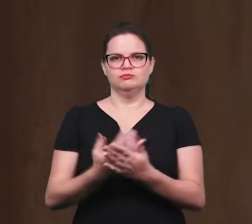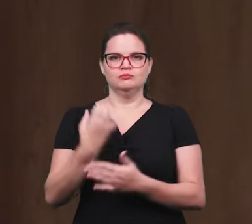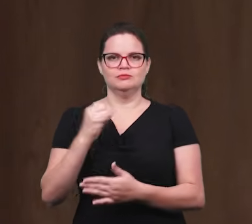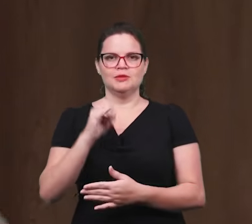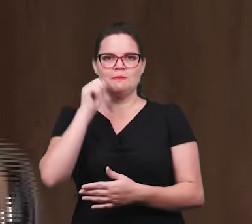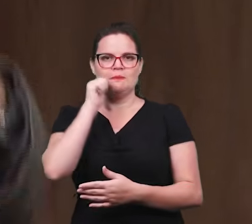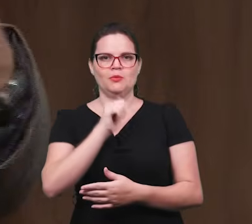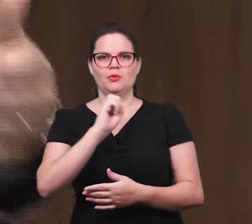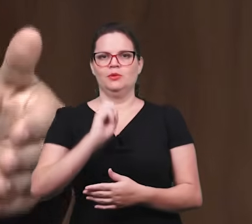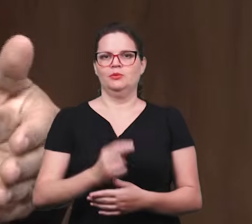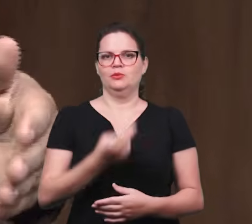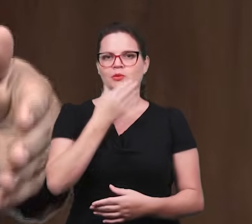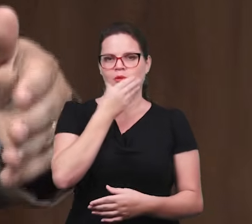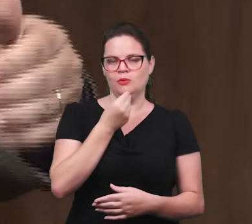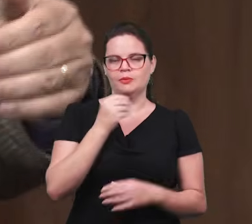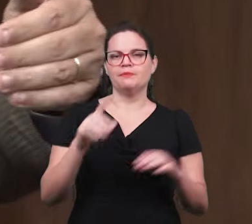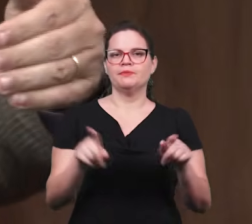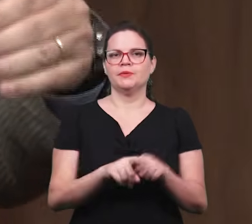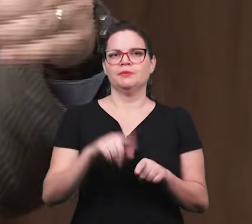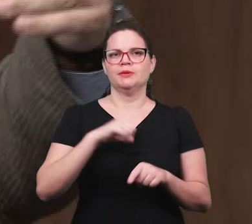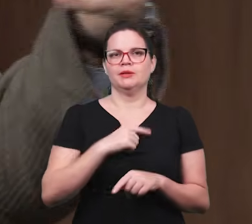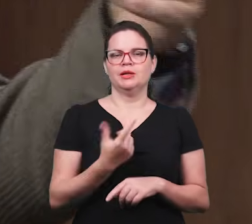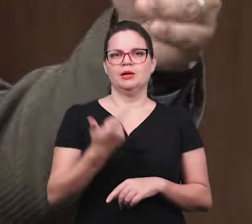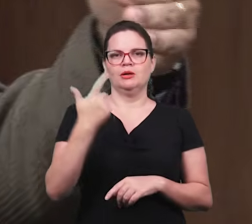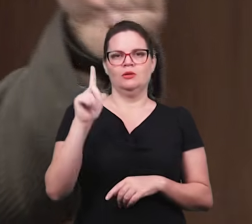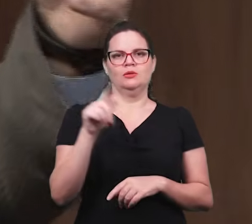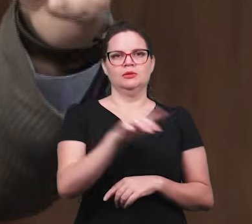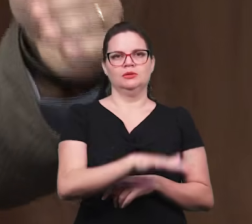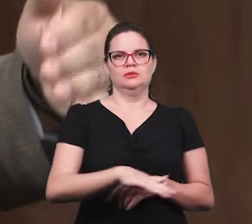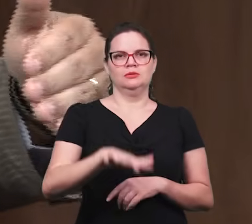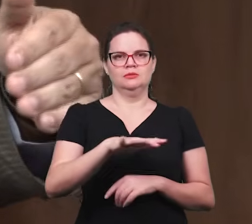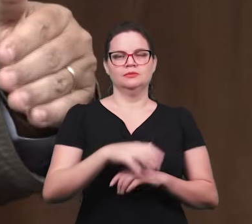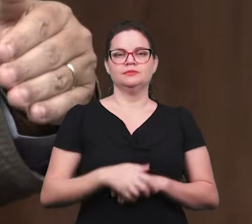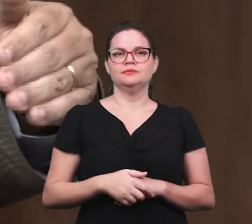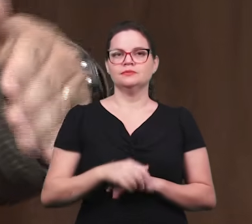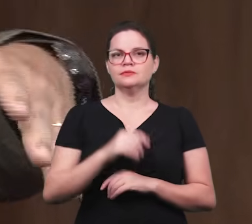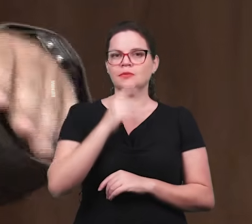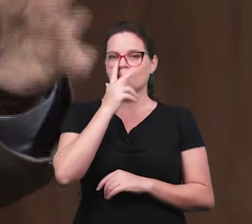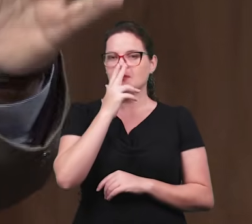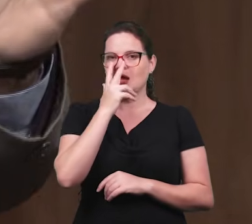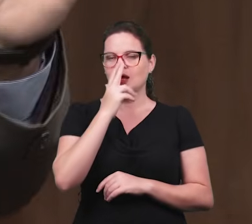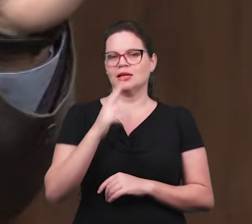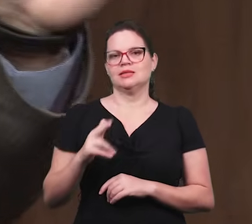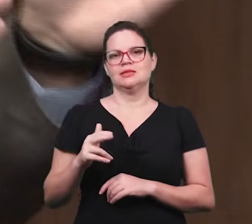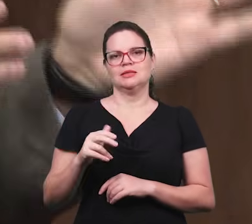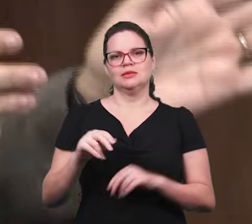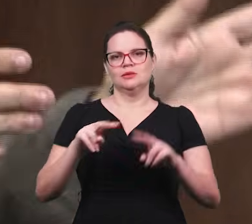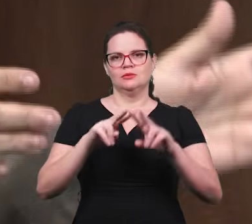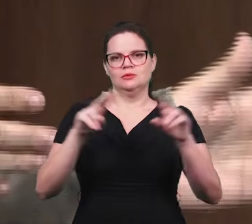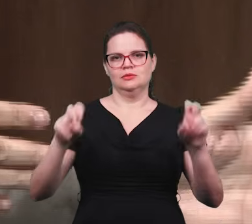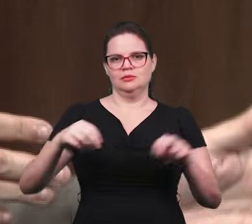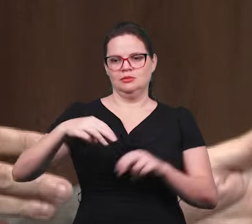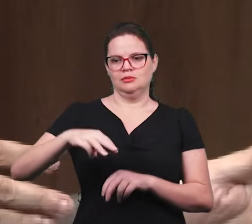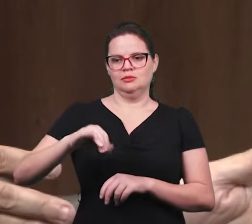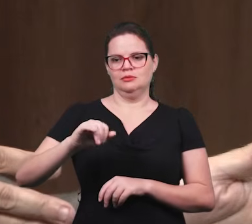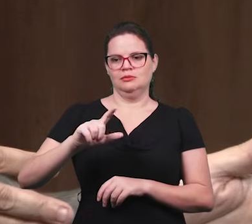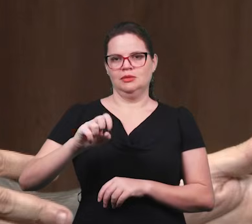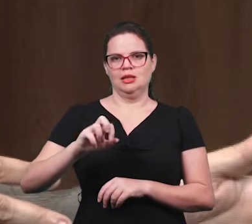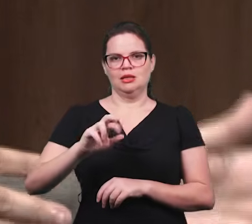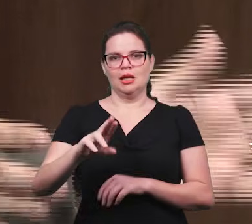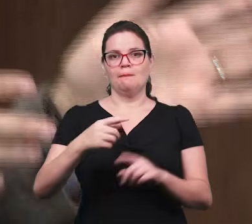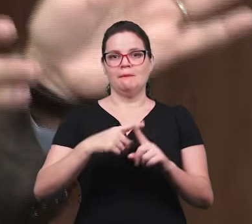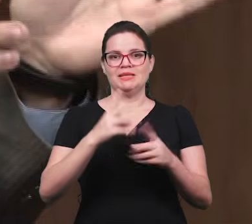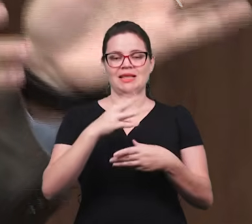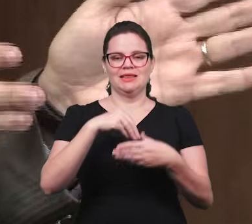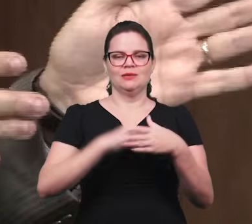existem algumas outras também. Então, existe a carreira também parecida com a da Academia Militar, mas para o Instituto Militar de Engenharia.